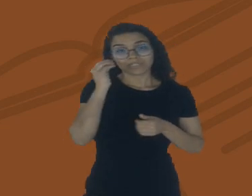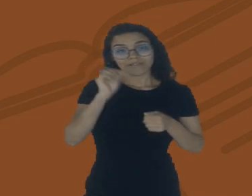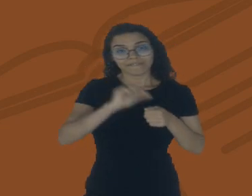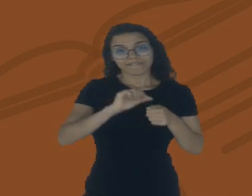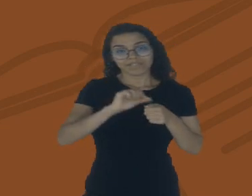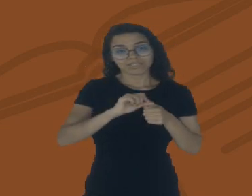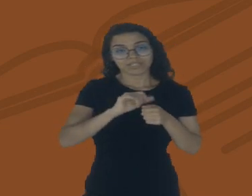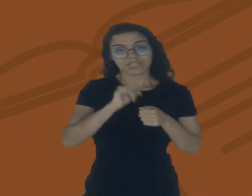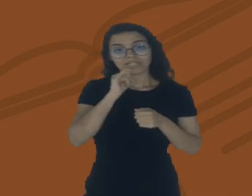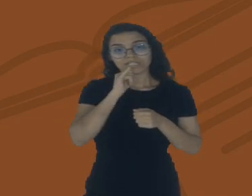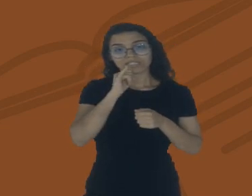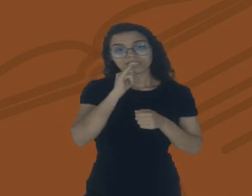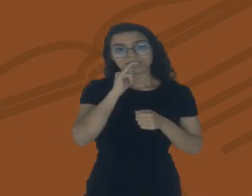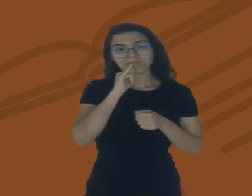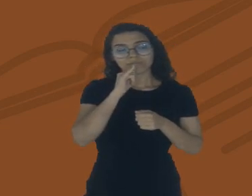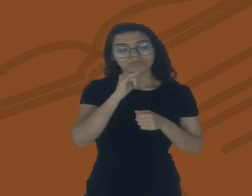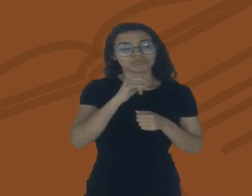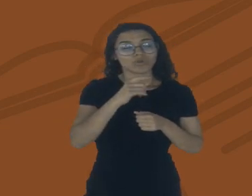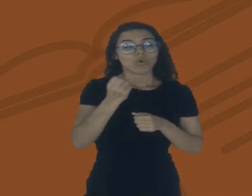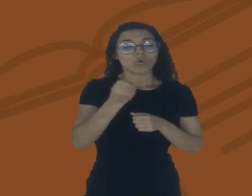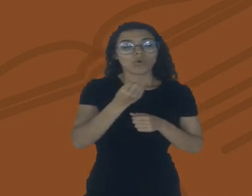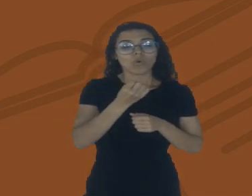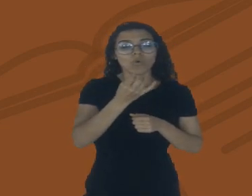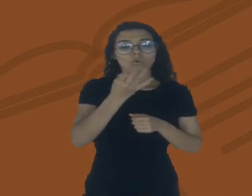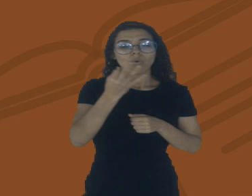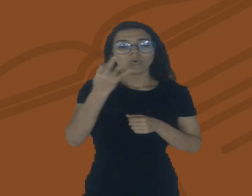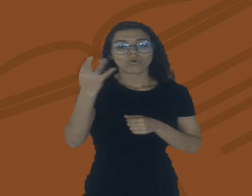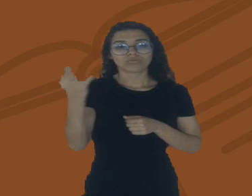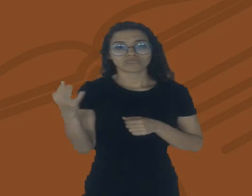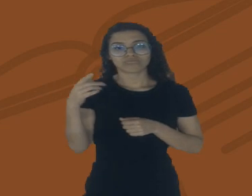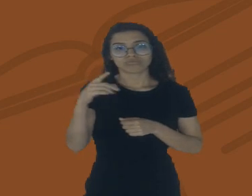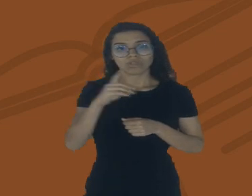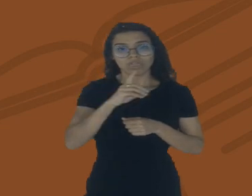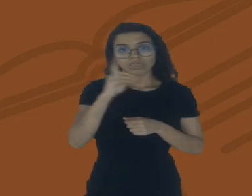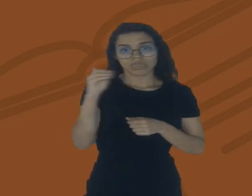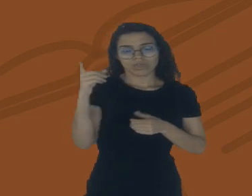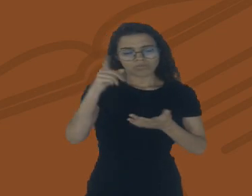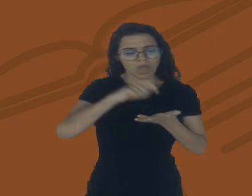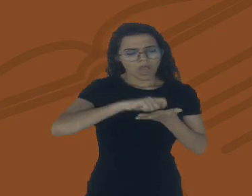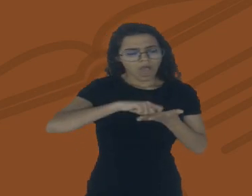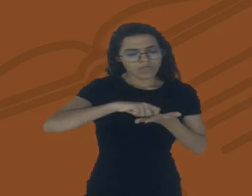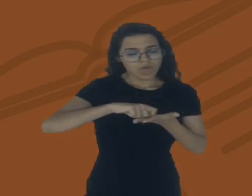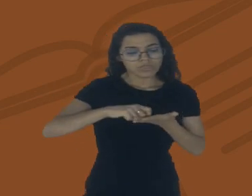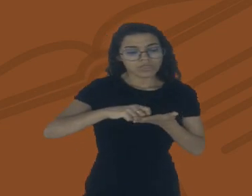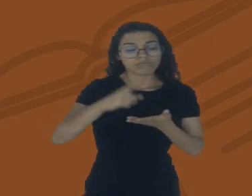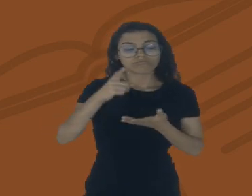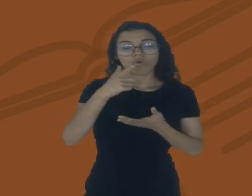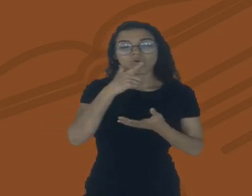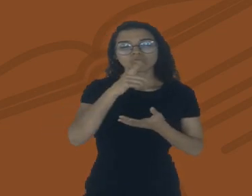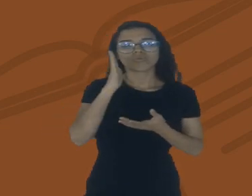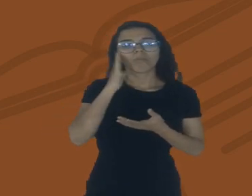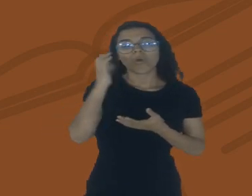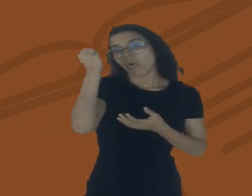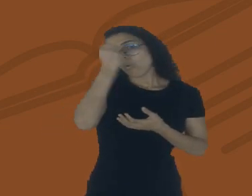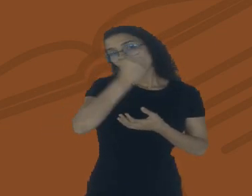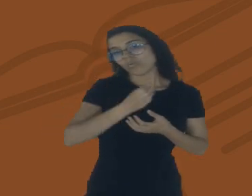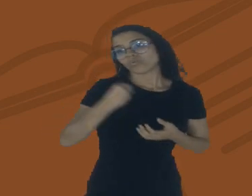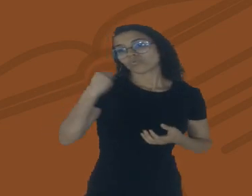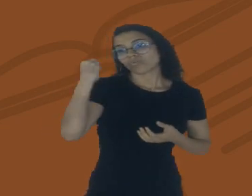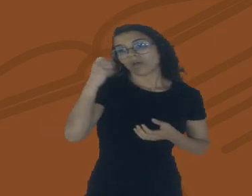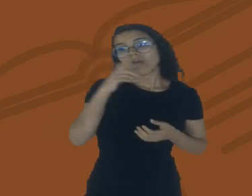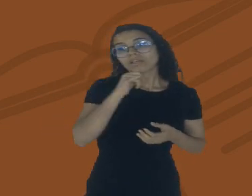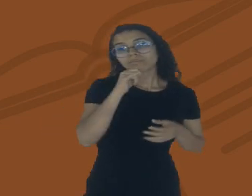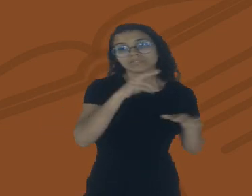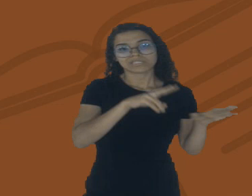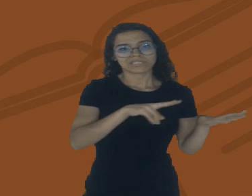média de quantos dias você realmente conseguiu dormir pelo menos 8 horas, né? Vejam aí, durante a semana,